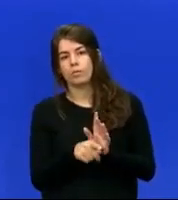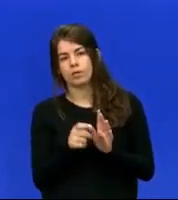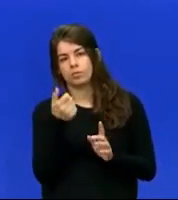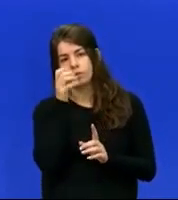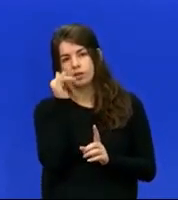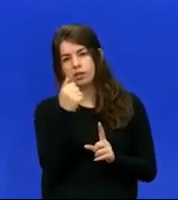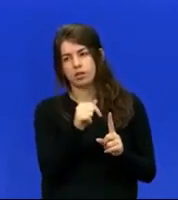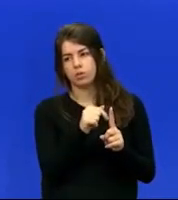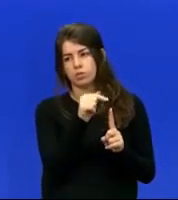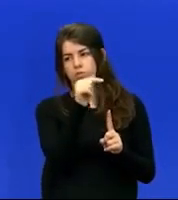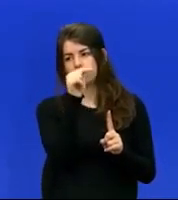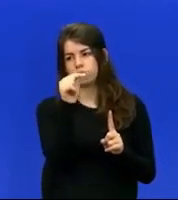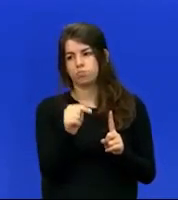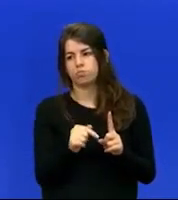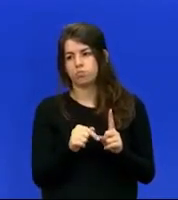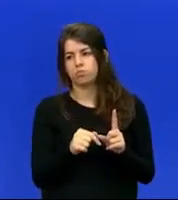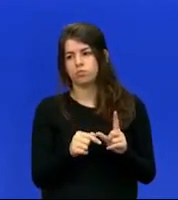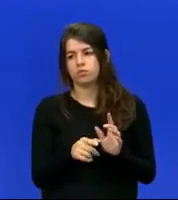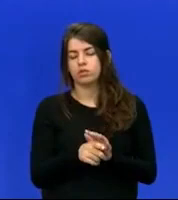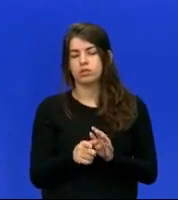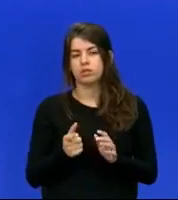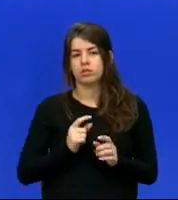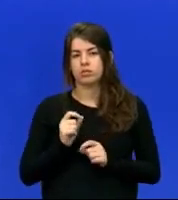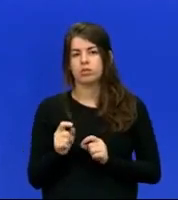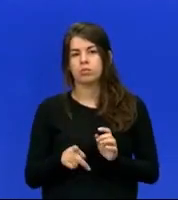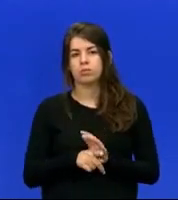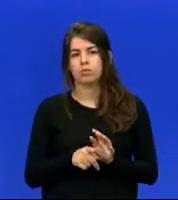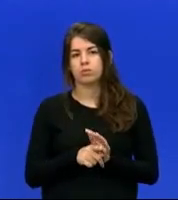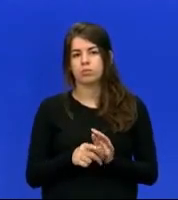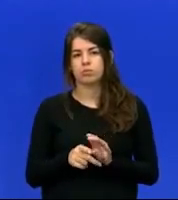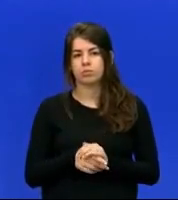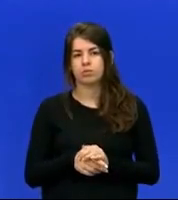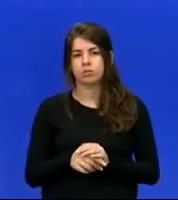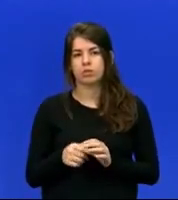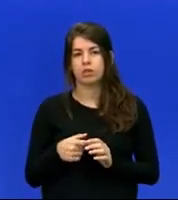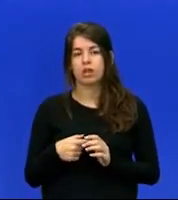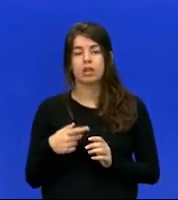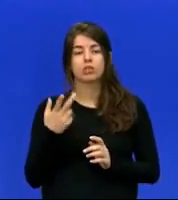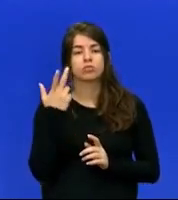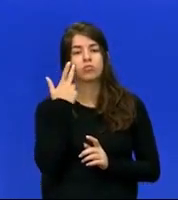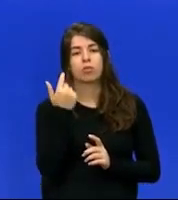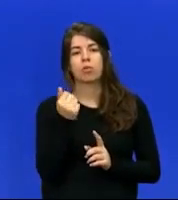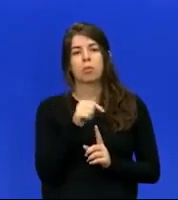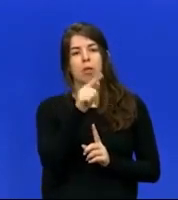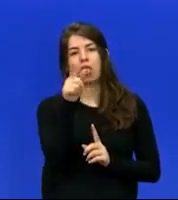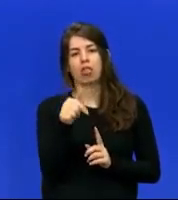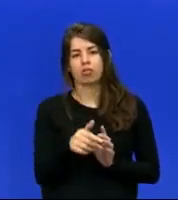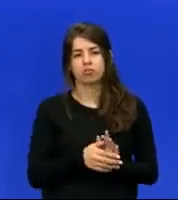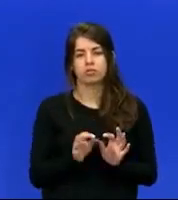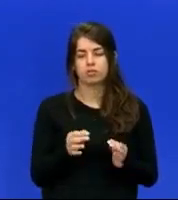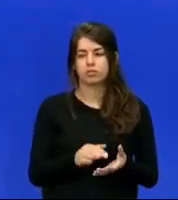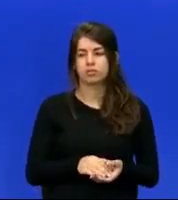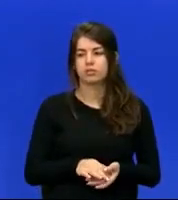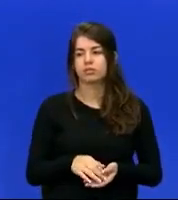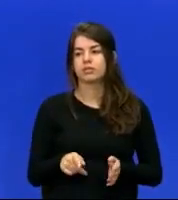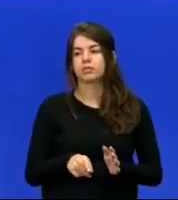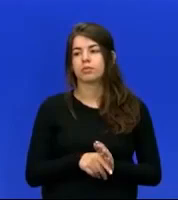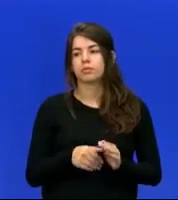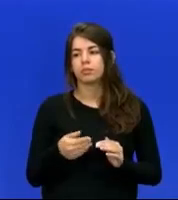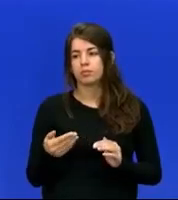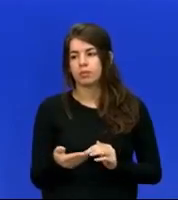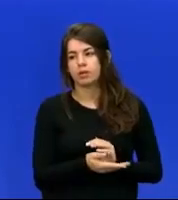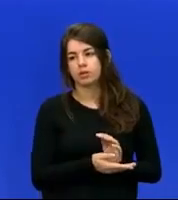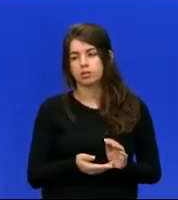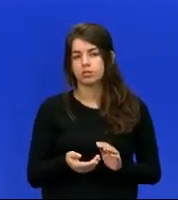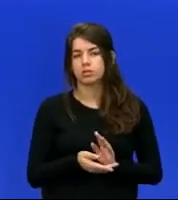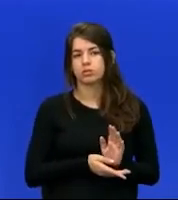curva aqui, ela vai estar relacionada ao seu desvio padrão, não é? E a área embaixo,